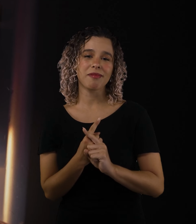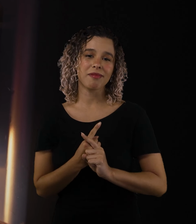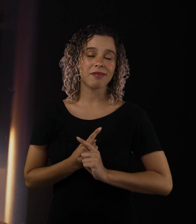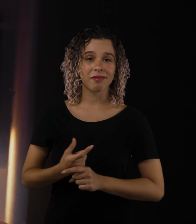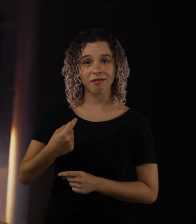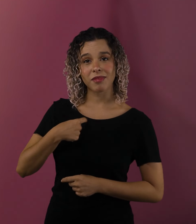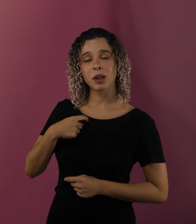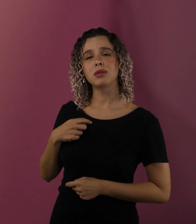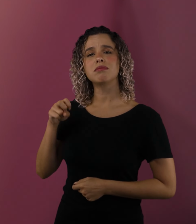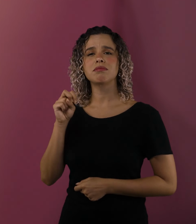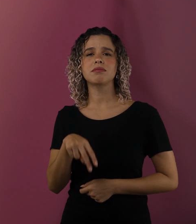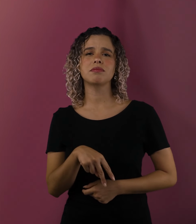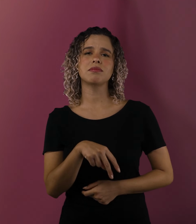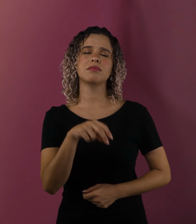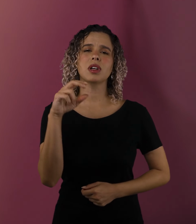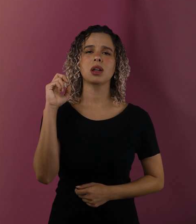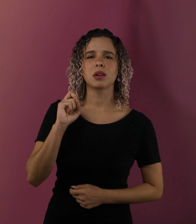I'm just a